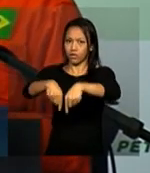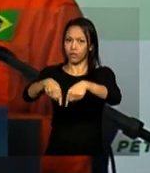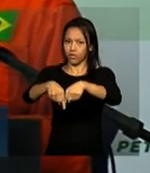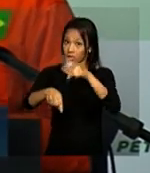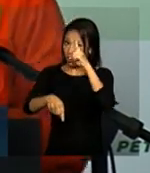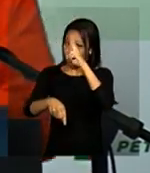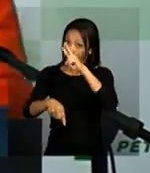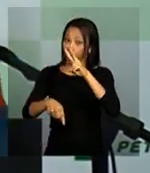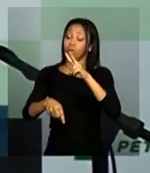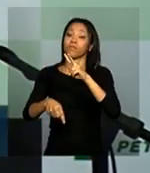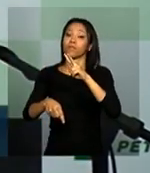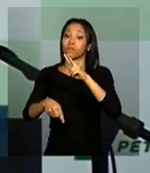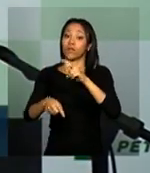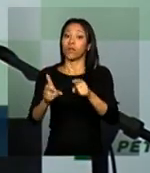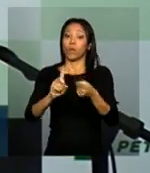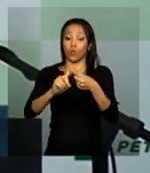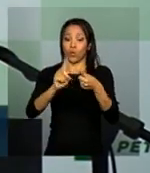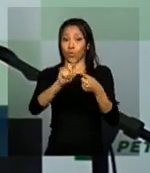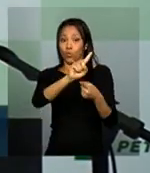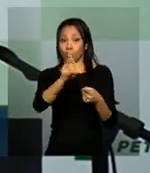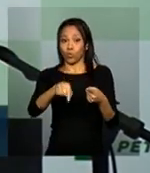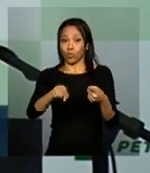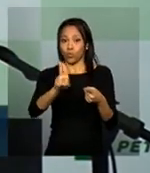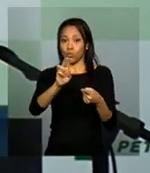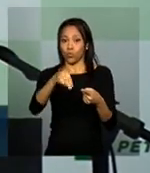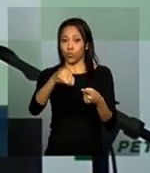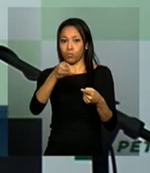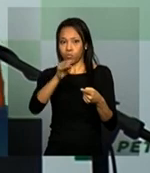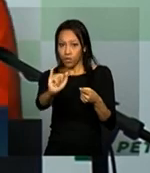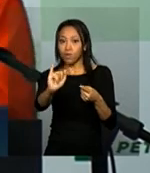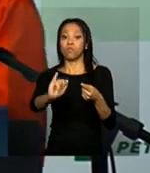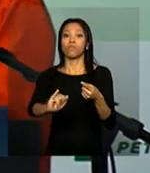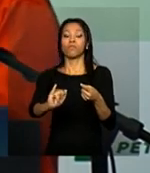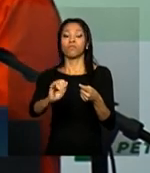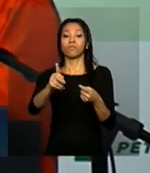Vamos lembrar: Zumbi dos Palmares,